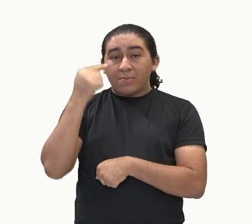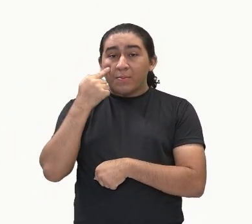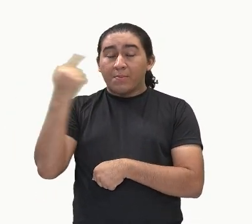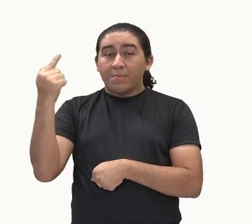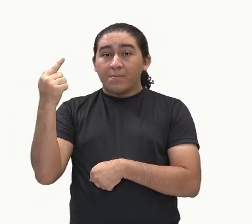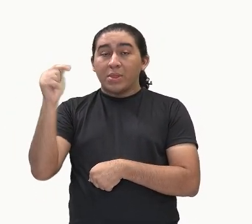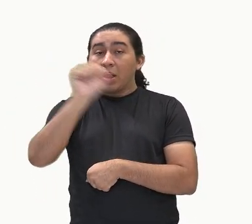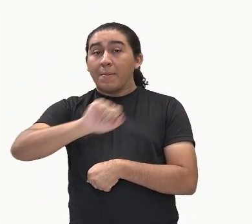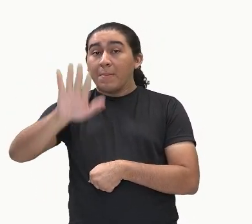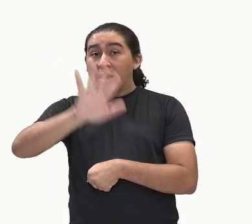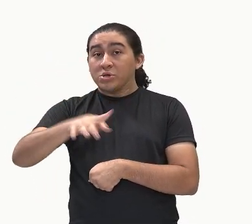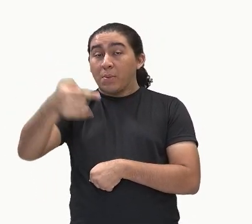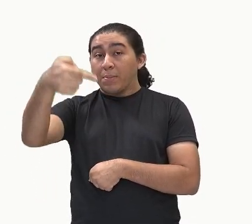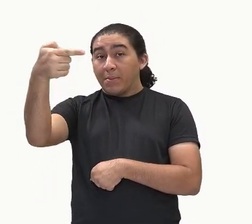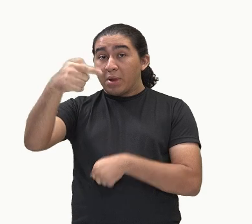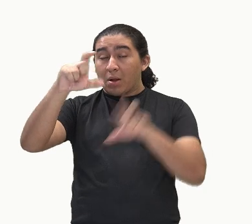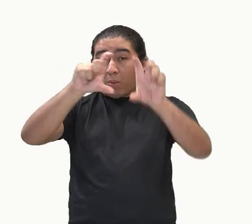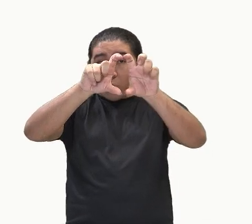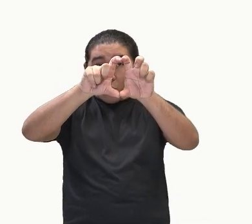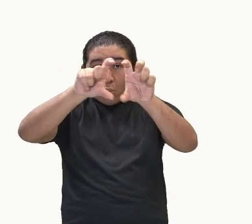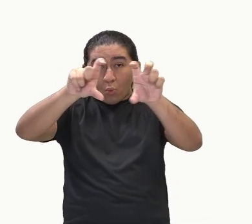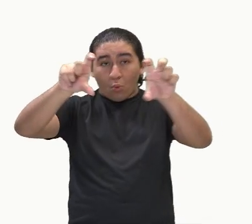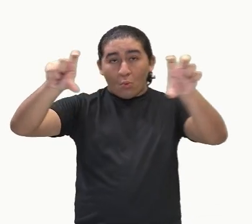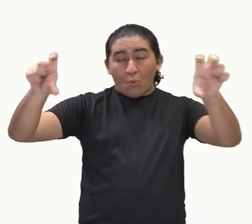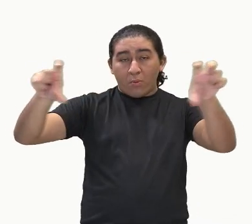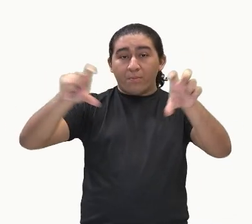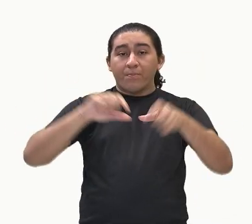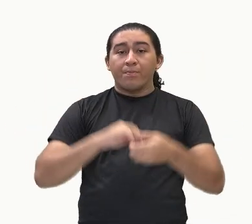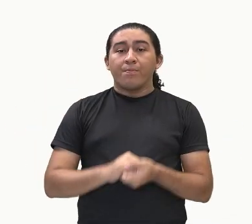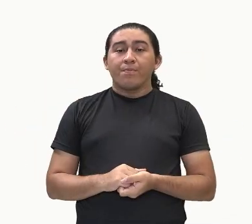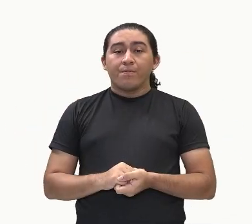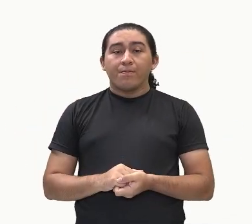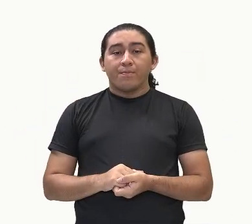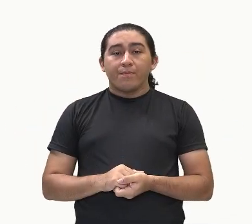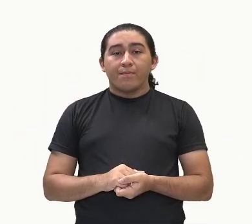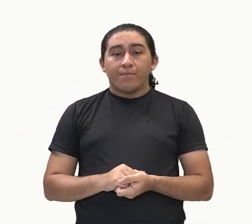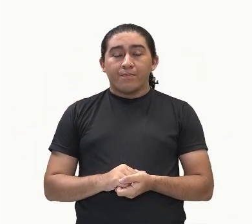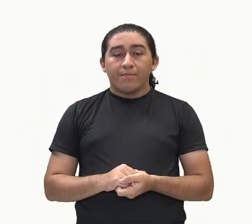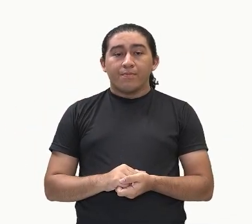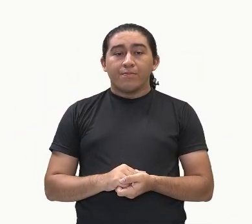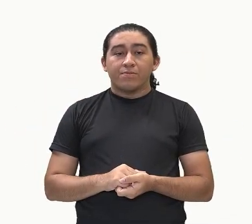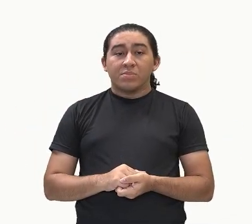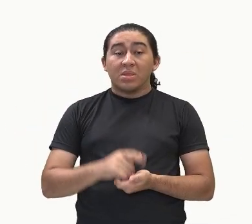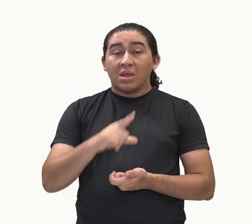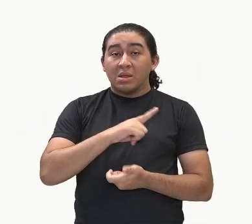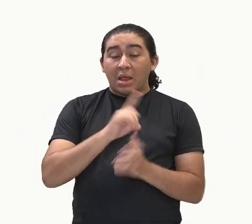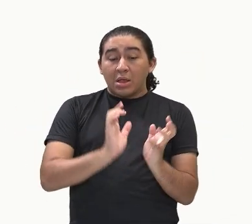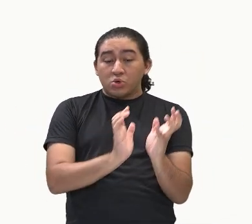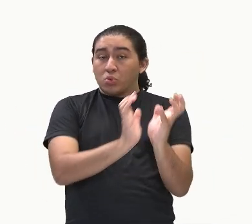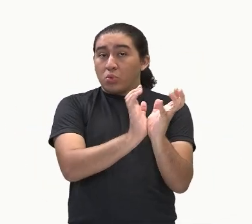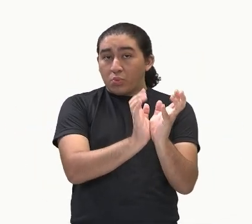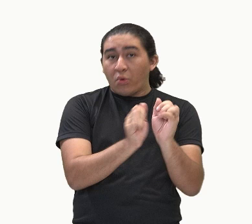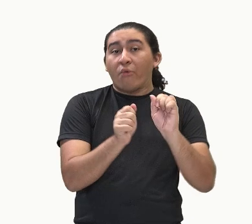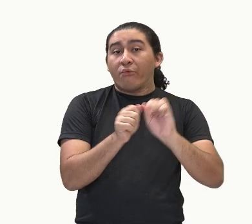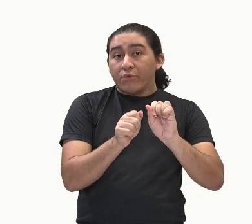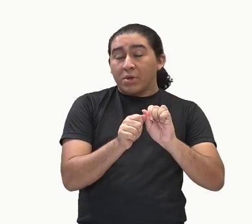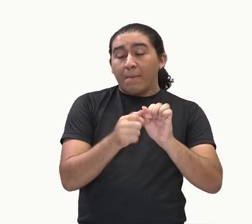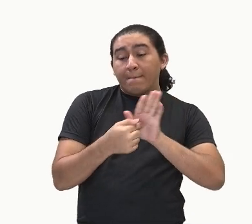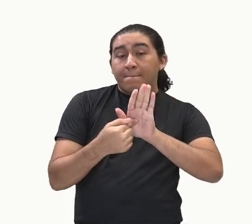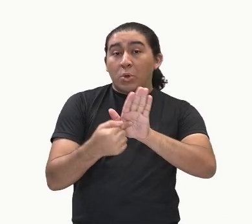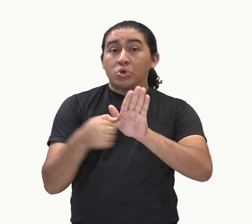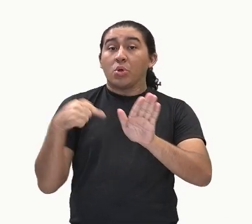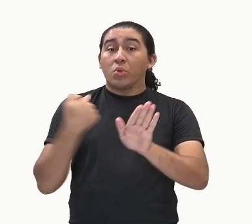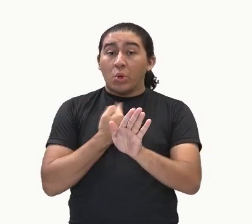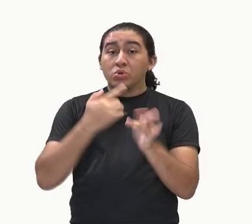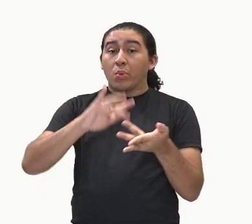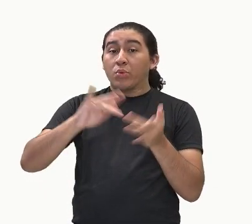imagem acima é de um espetáculo recente, que o CDA preparou, que vem trazer esse nosso